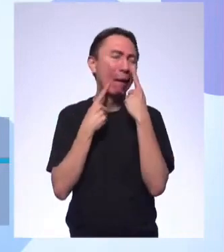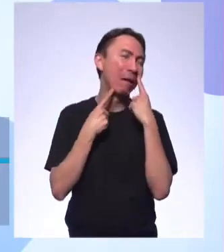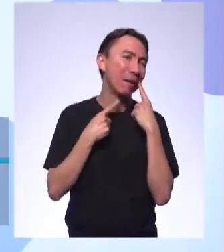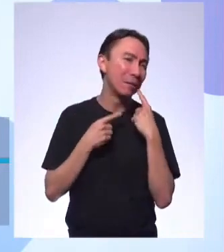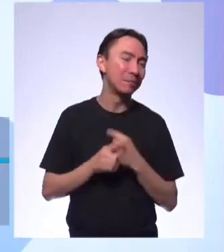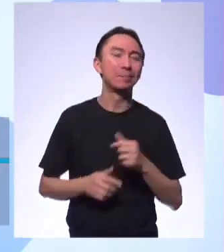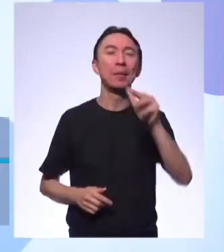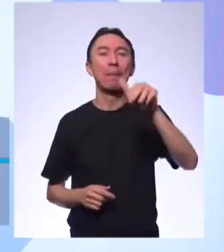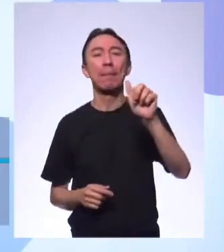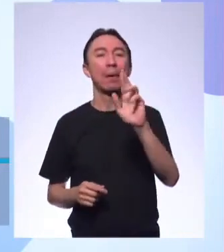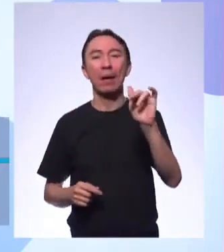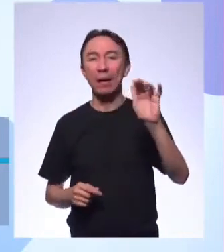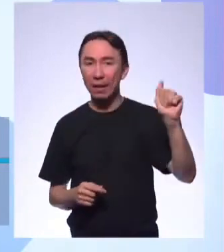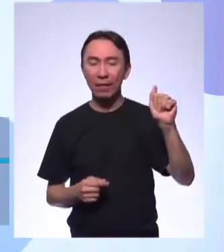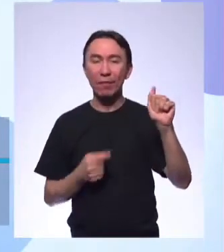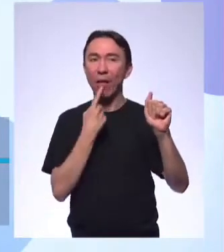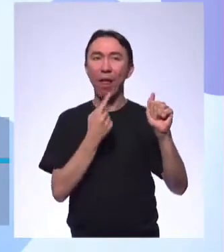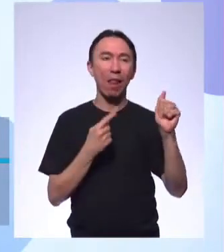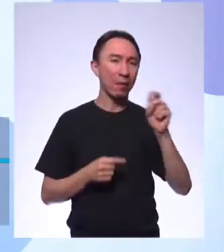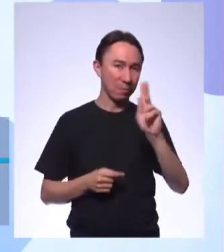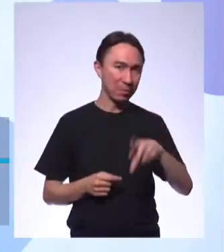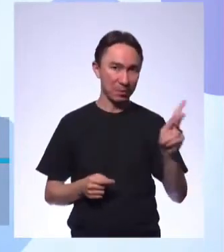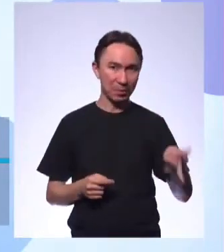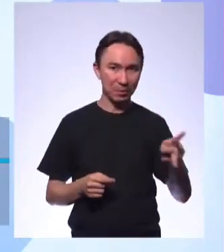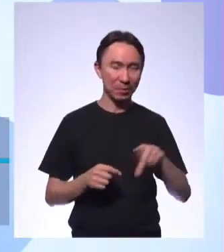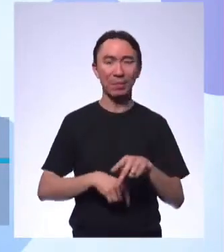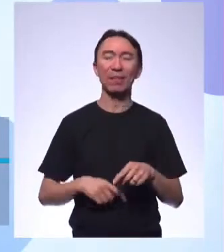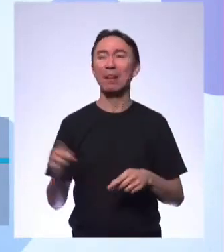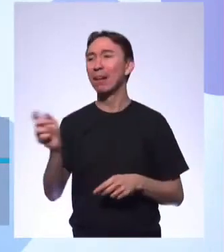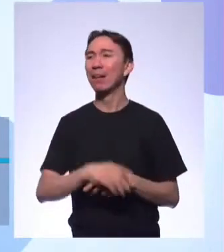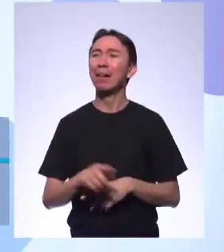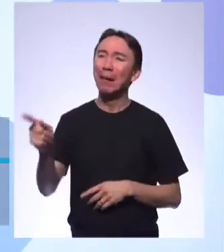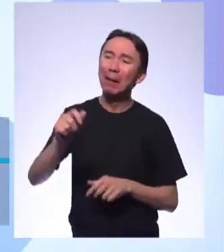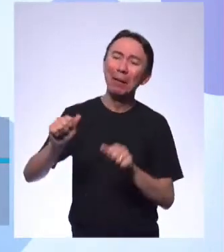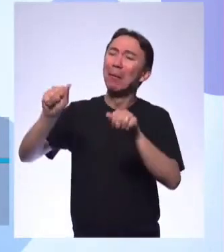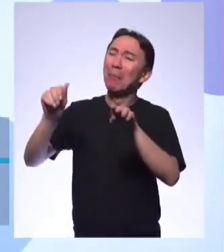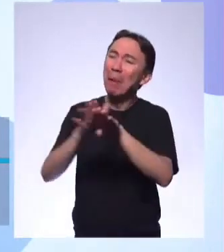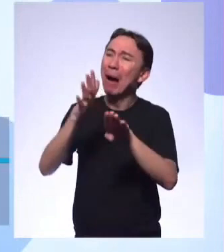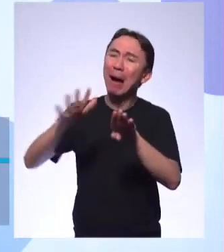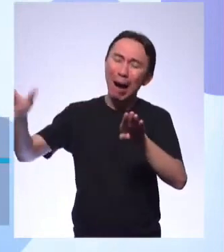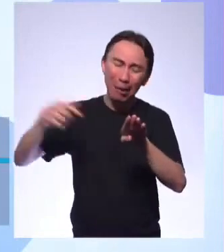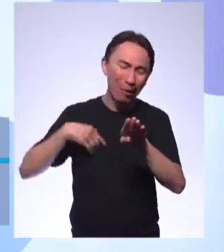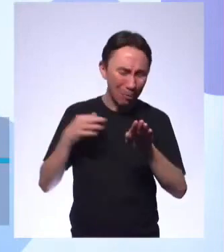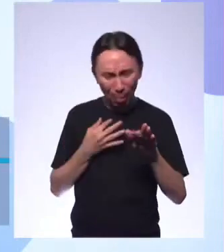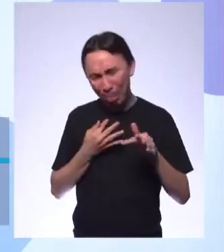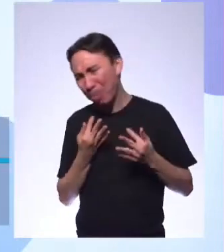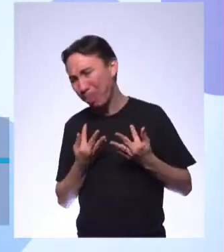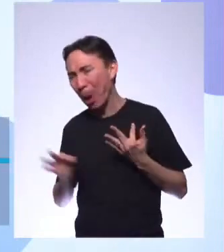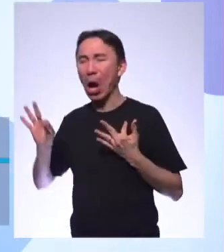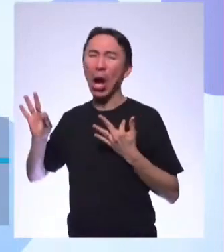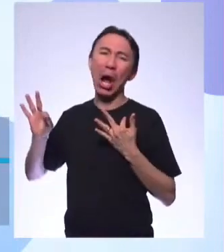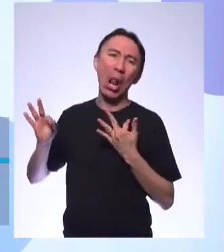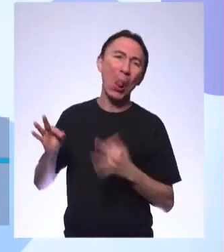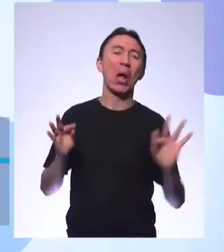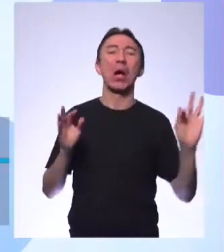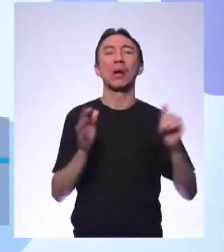ela participa com a gente e diz, ó mar, ó dor, né? Assim como a Amanda, a professora